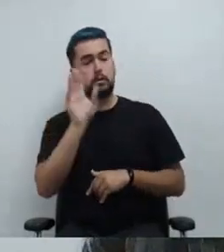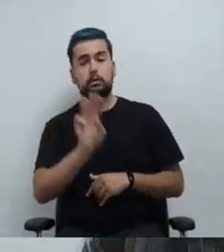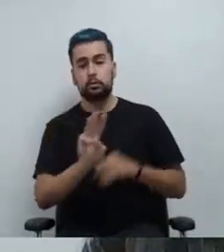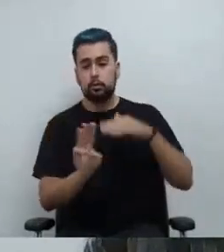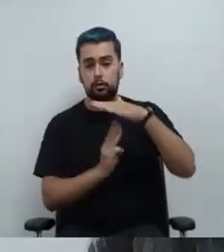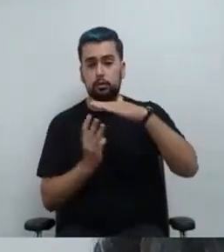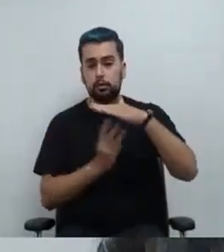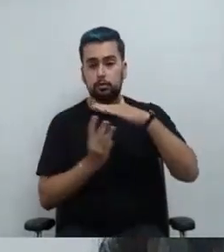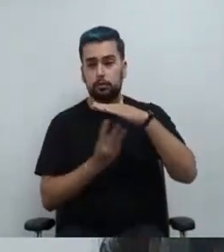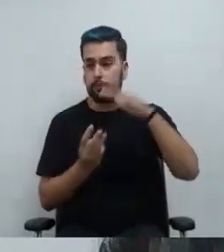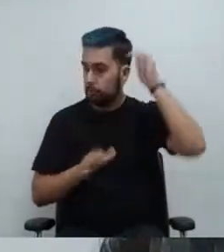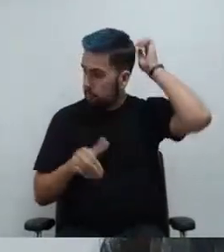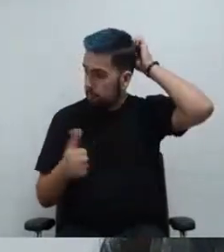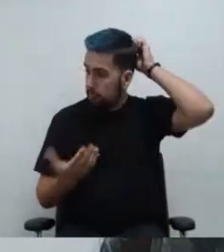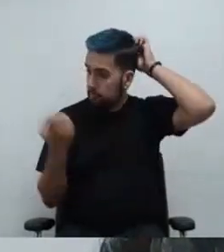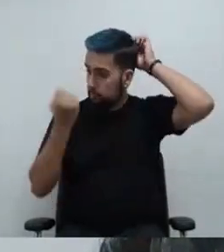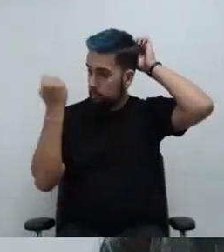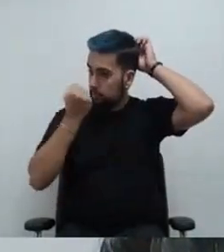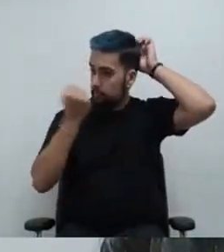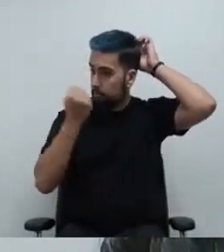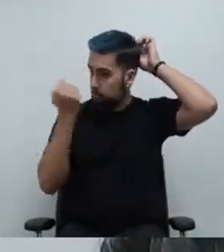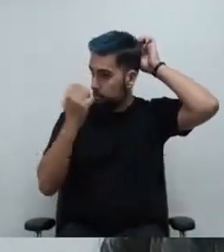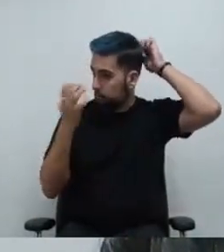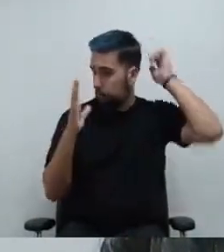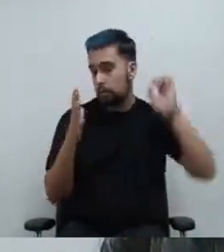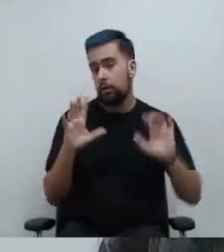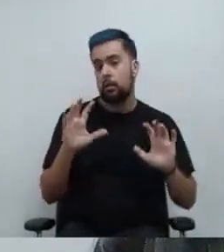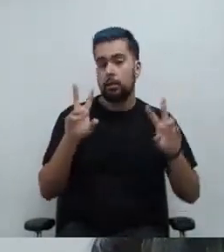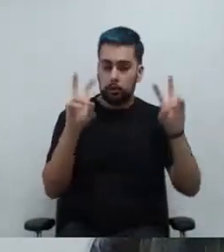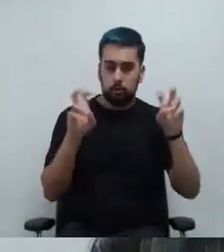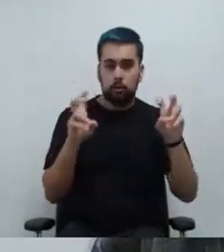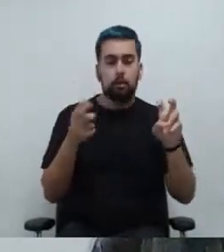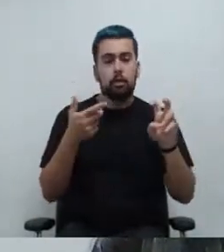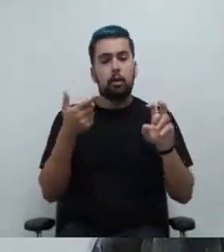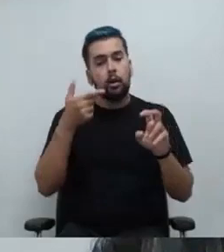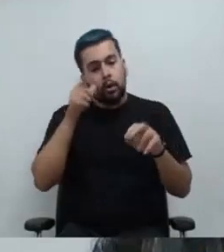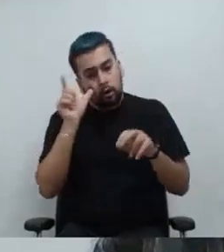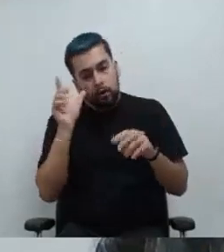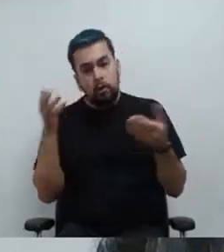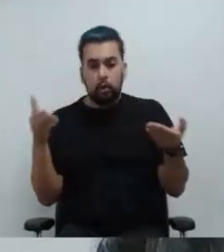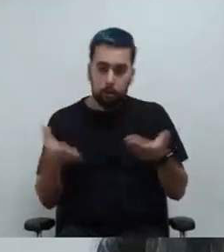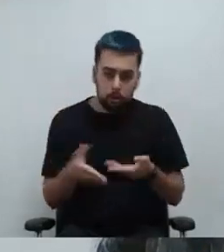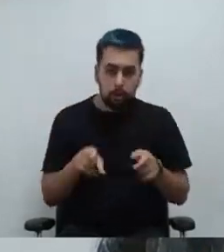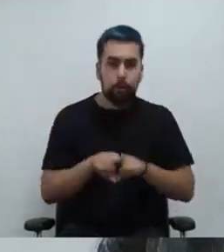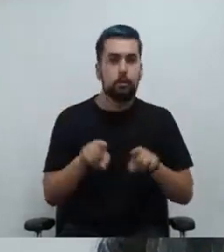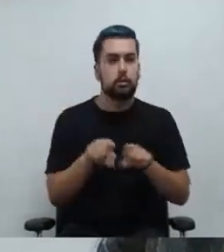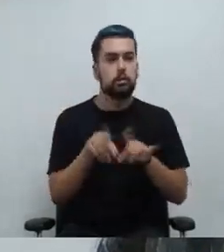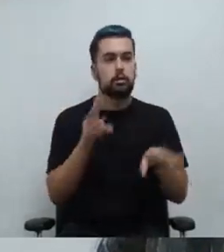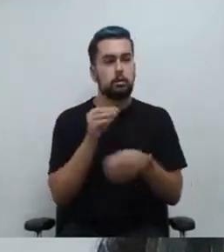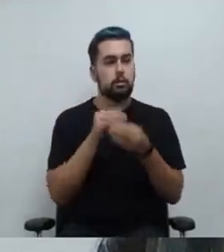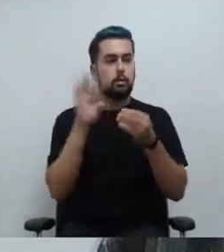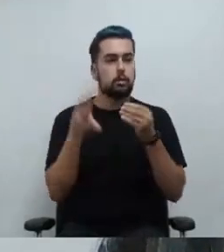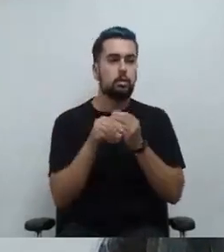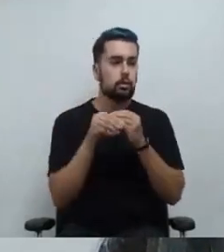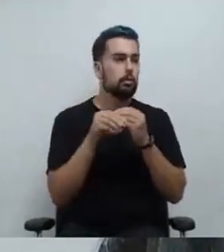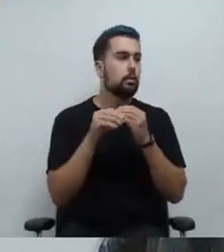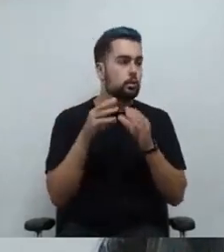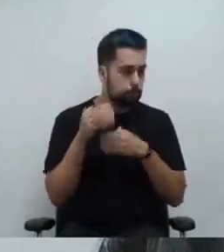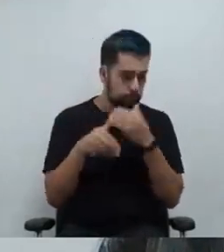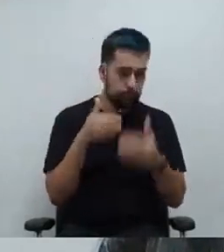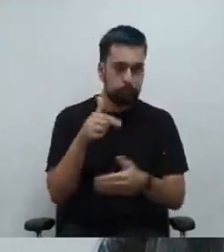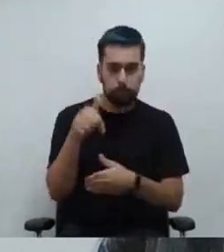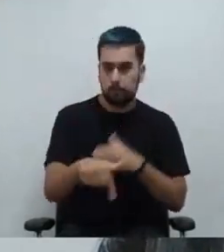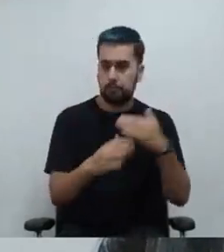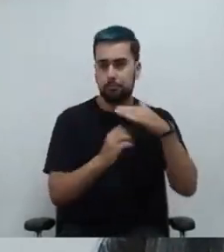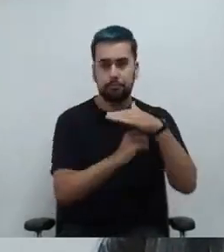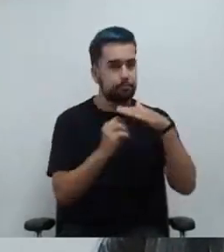grave caso de ontem e de hoje somam-se, infelizmente, a esse triste repertório. Aqui não há nenhum órgão exclusivo